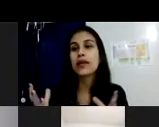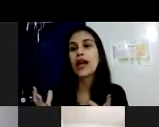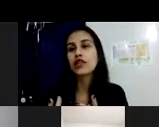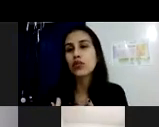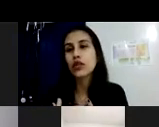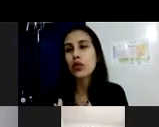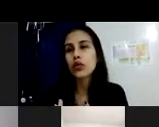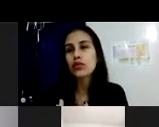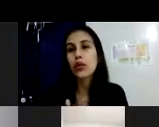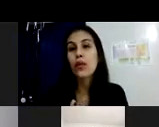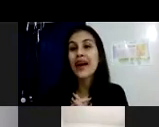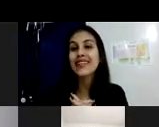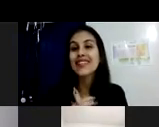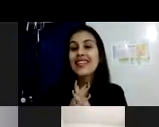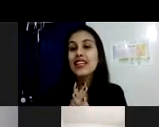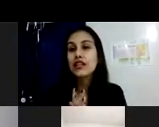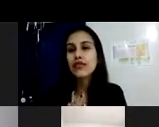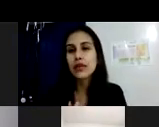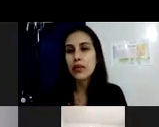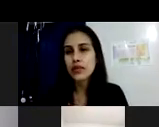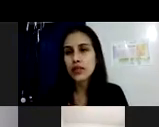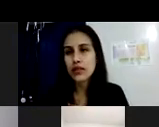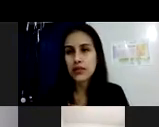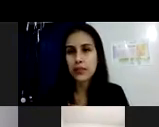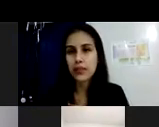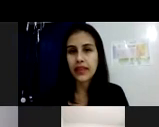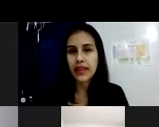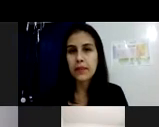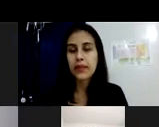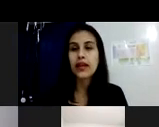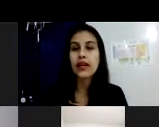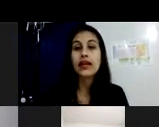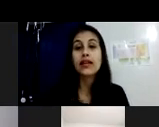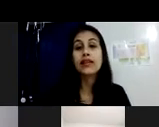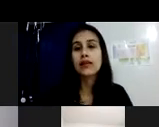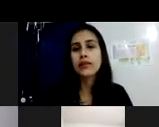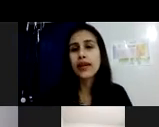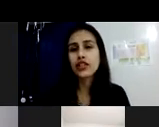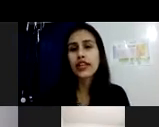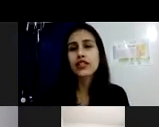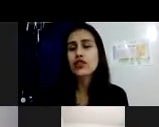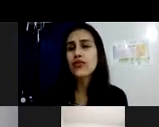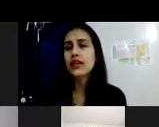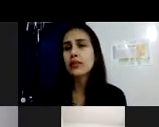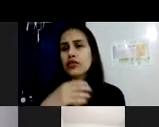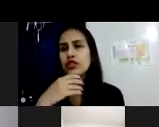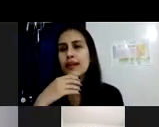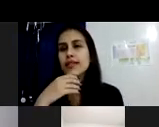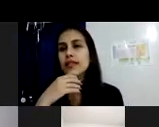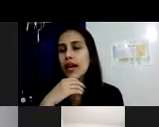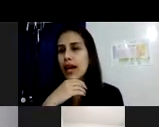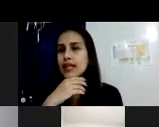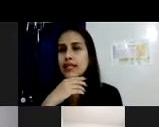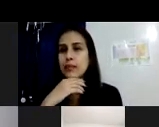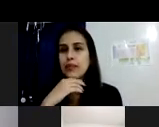o ambiente do idoso o mais livre possível, tá? E também, gente, se tiver animal de